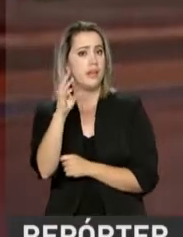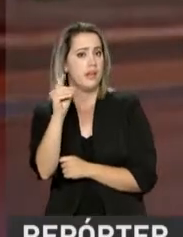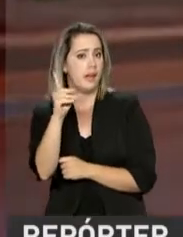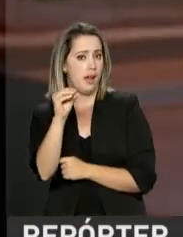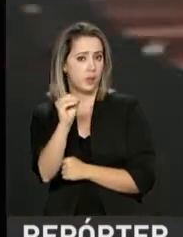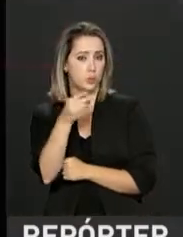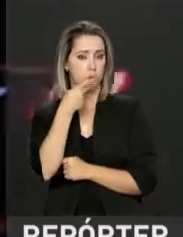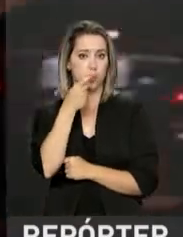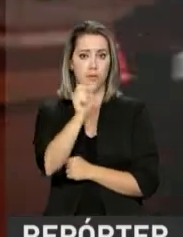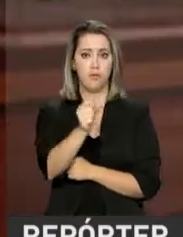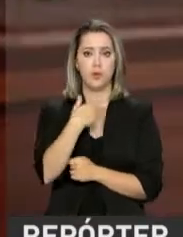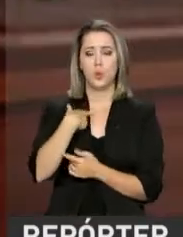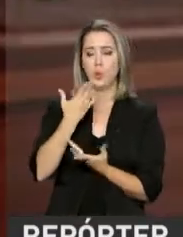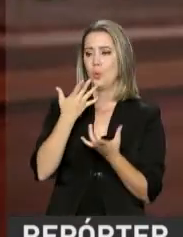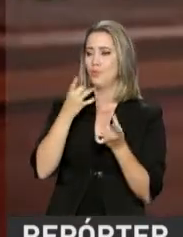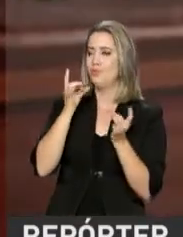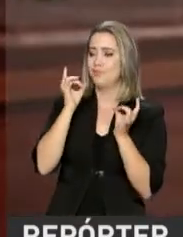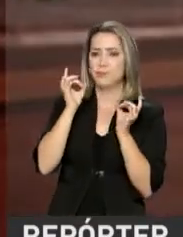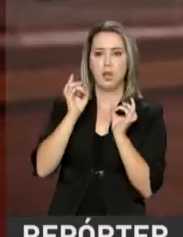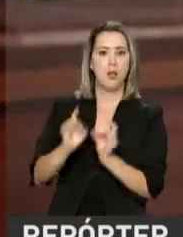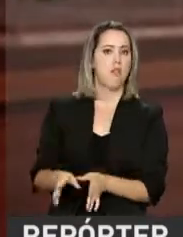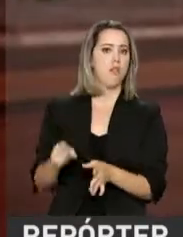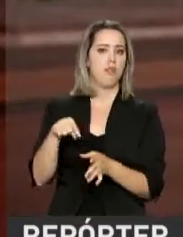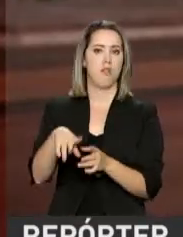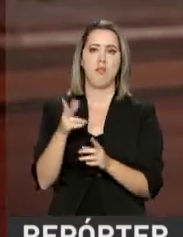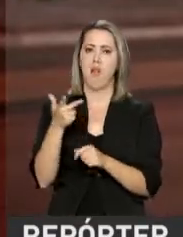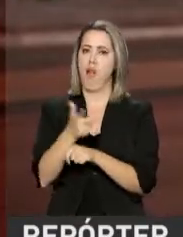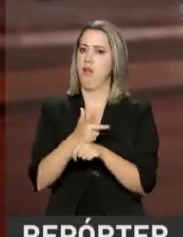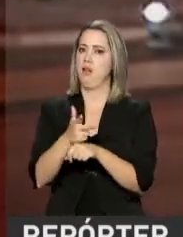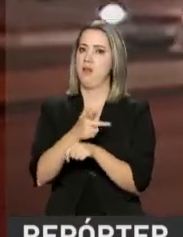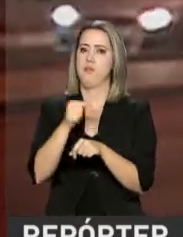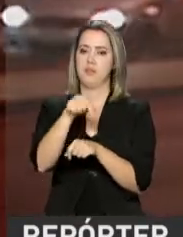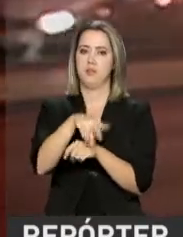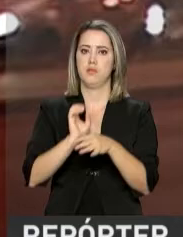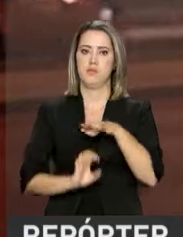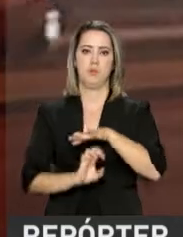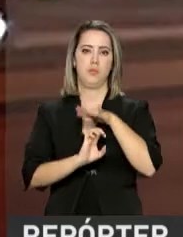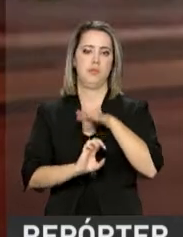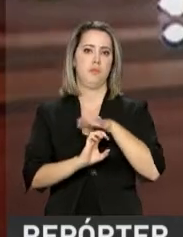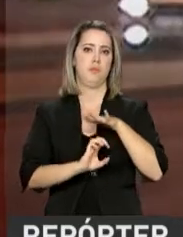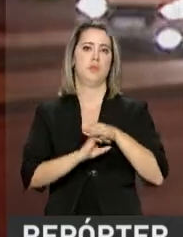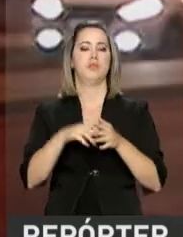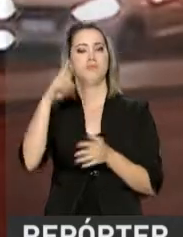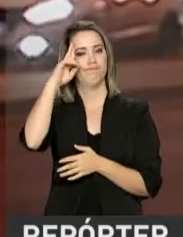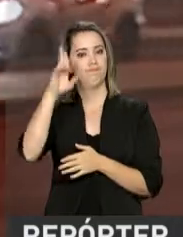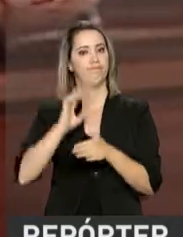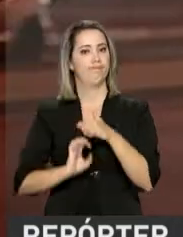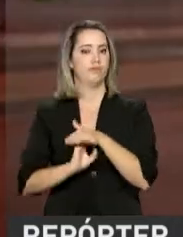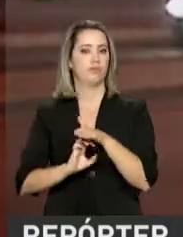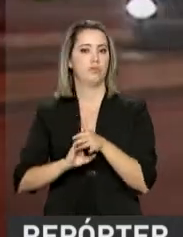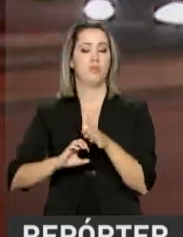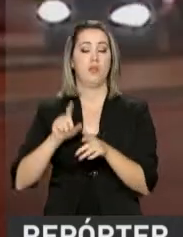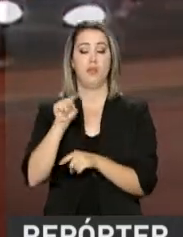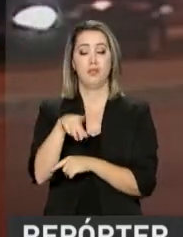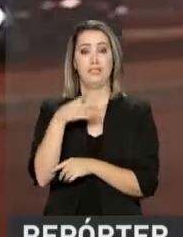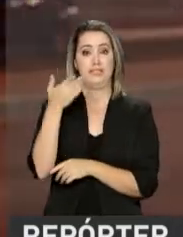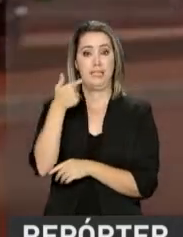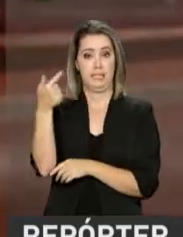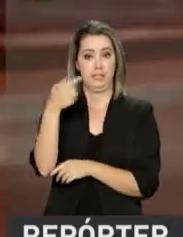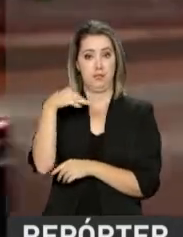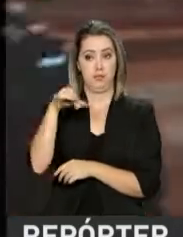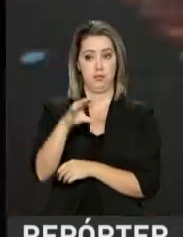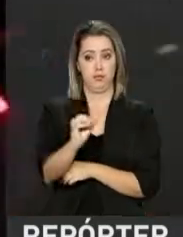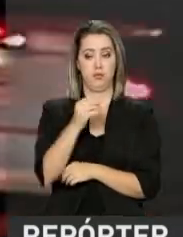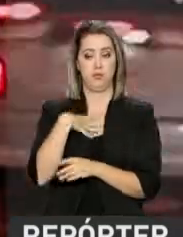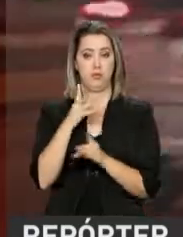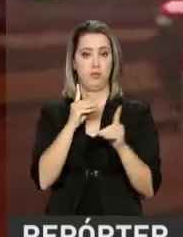Molina, descartou a gravação feita pelo empresário Joesley Batista, que no último dia 7 de março teve